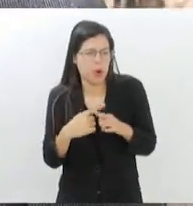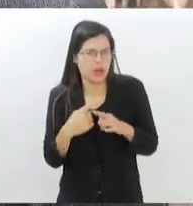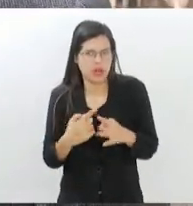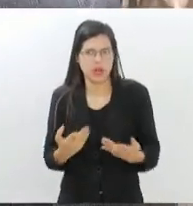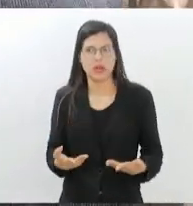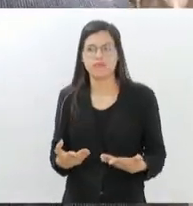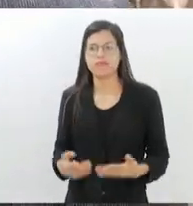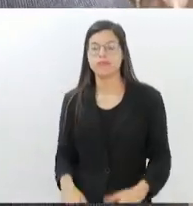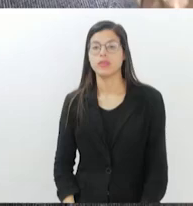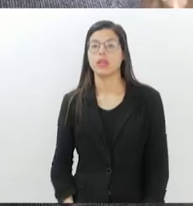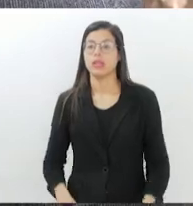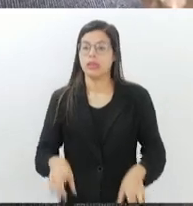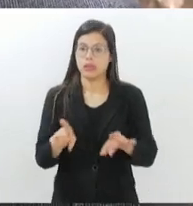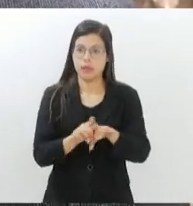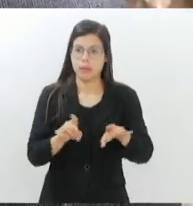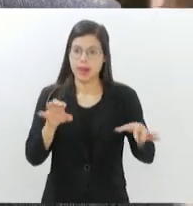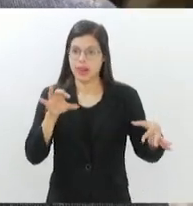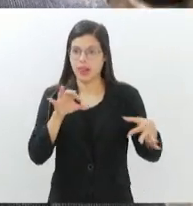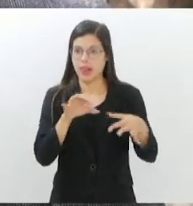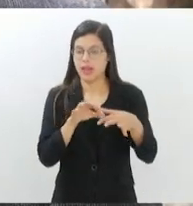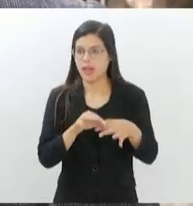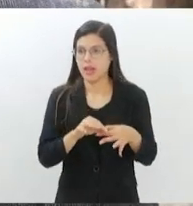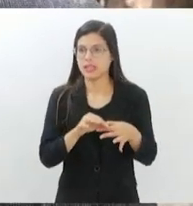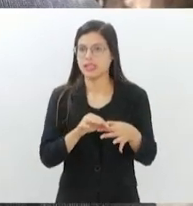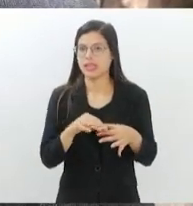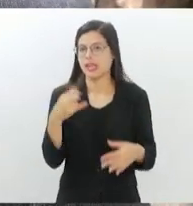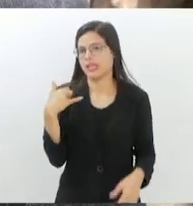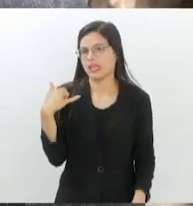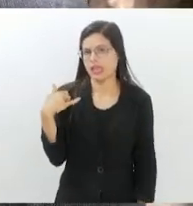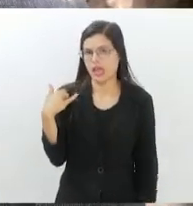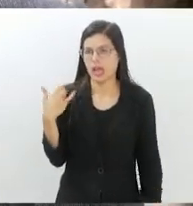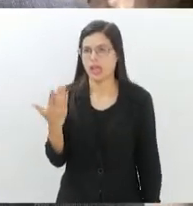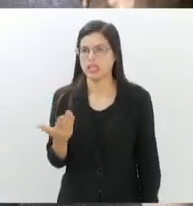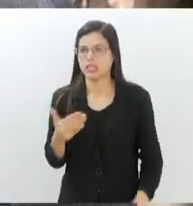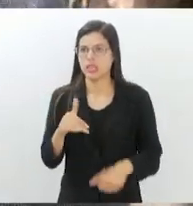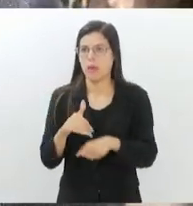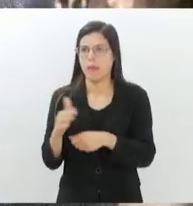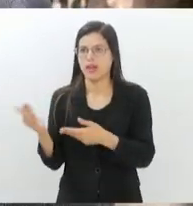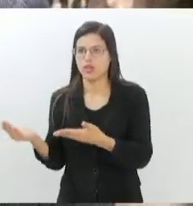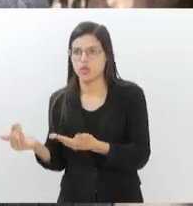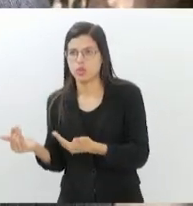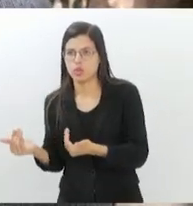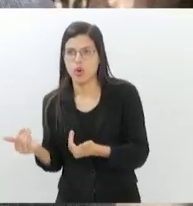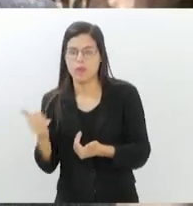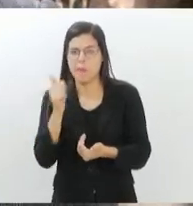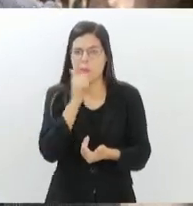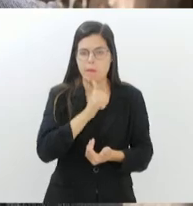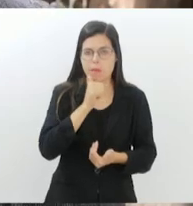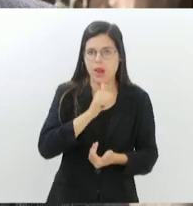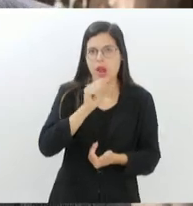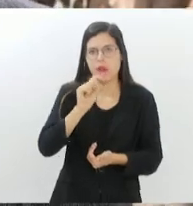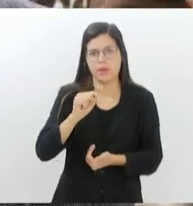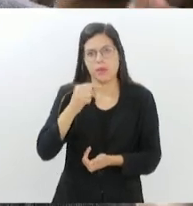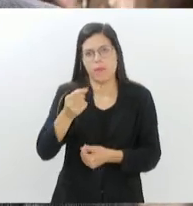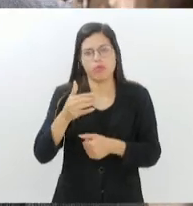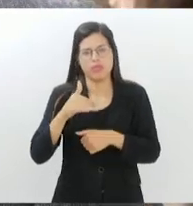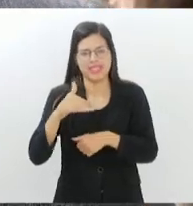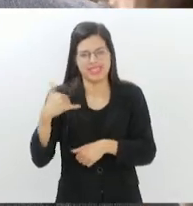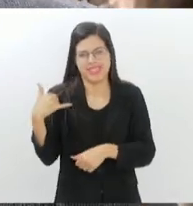relacionada à idade também. Entendeu? Uma idade mais jovem é a mulher, na idade mais madura o homem, mas